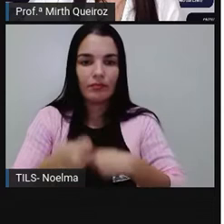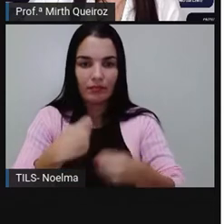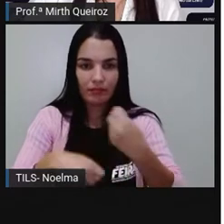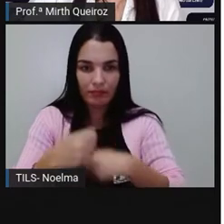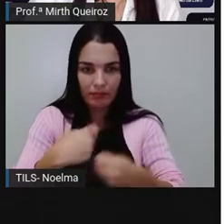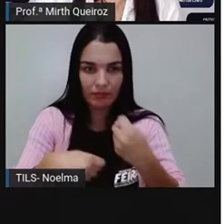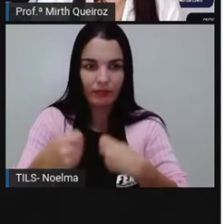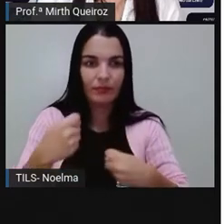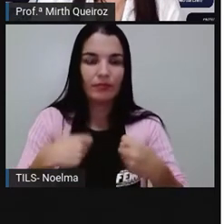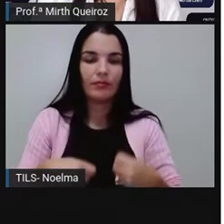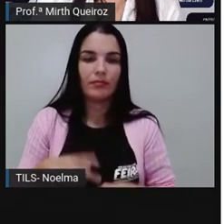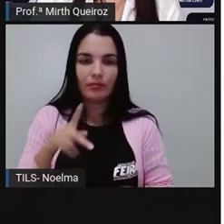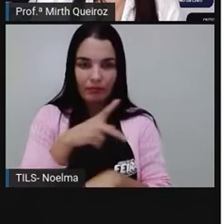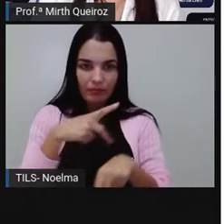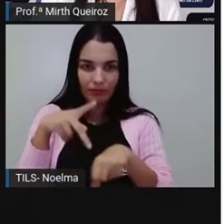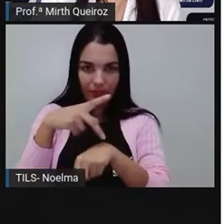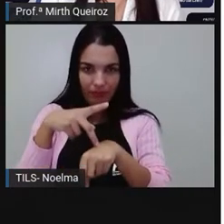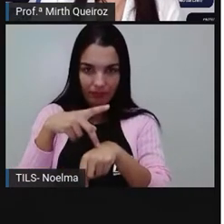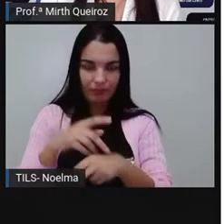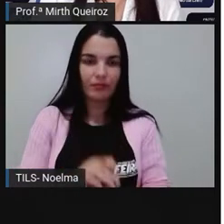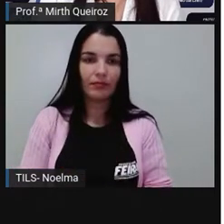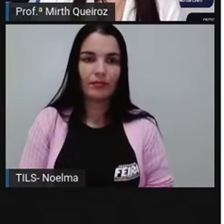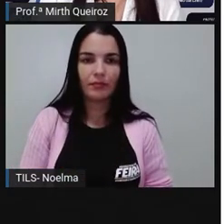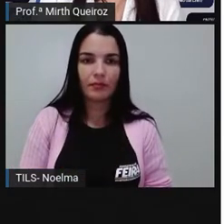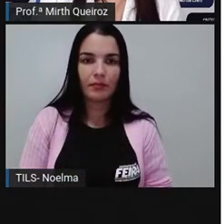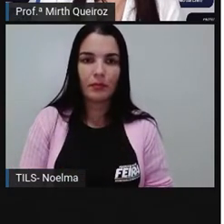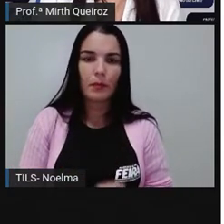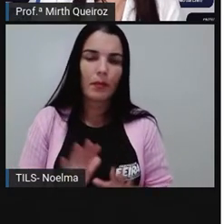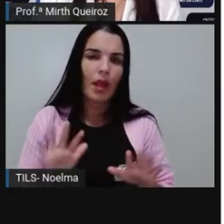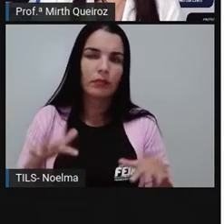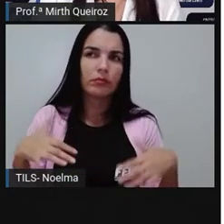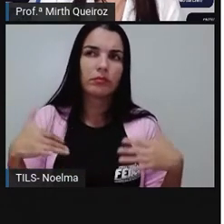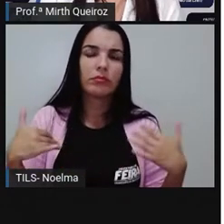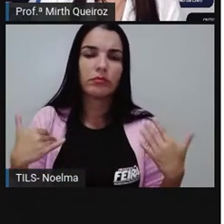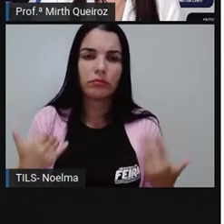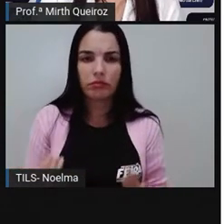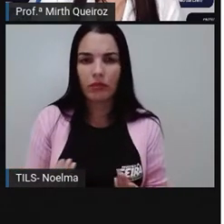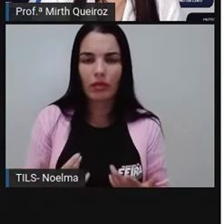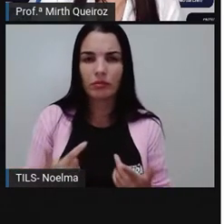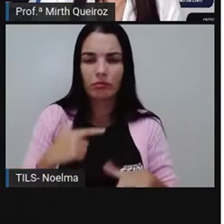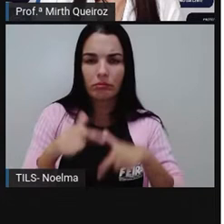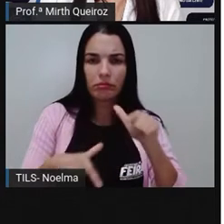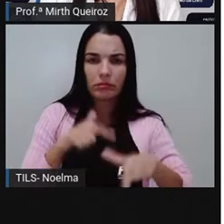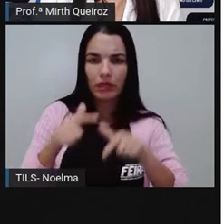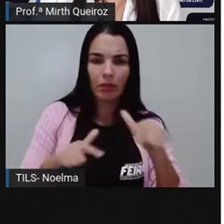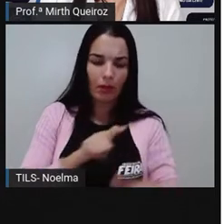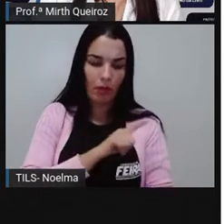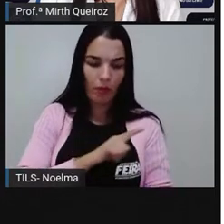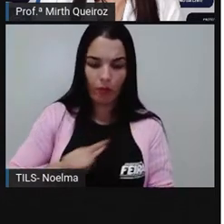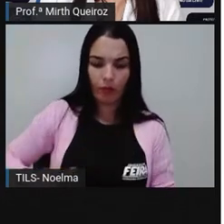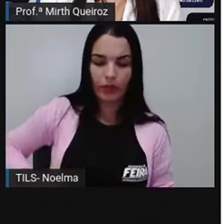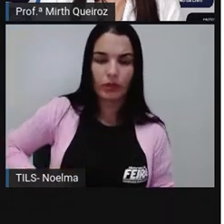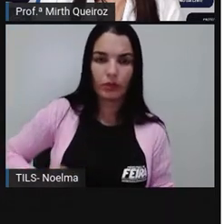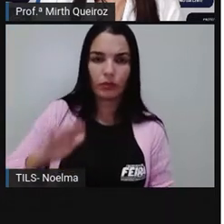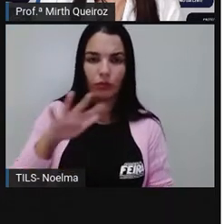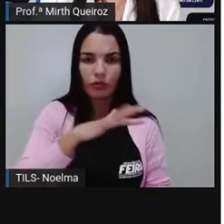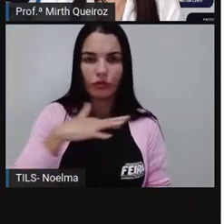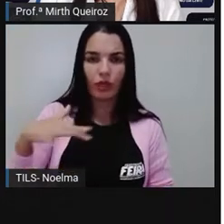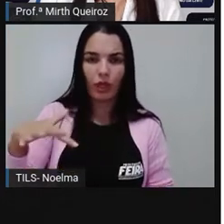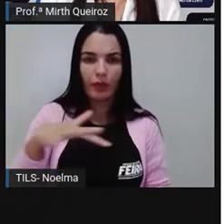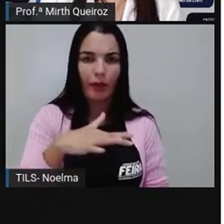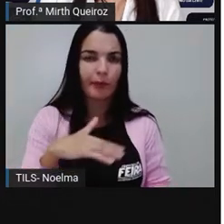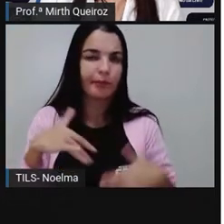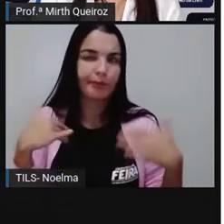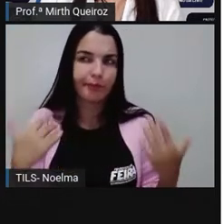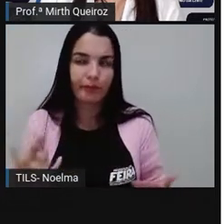administração, né, do nosso país. E quais as funções do governador-geral? O governador-geral, indicado pelo